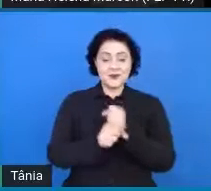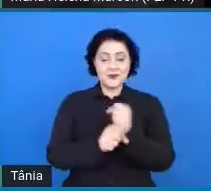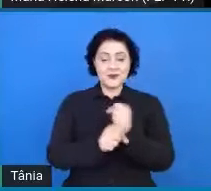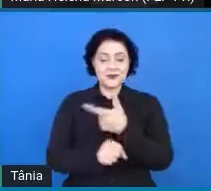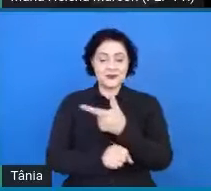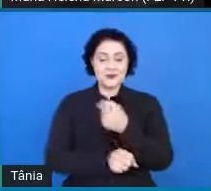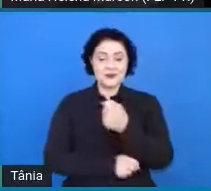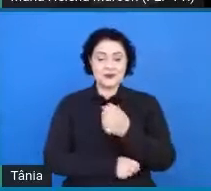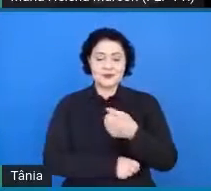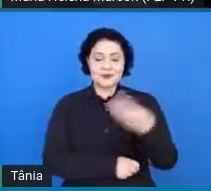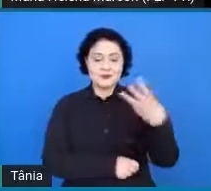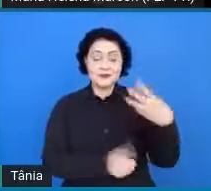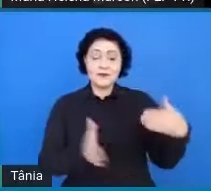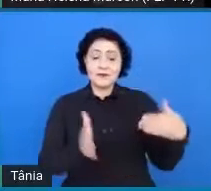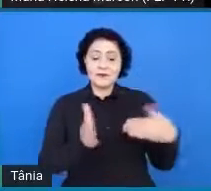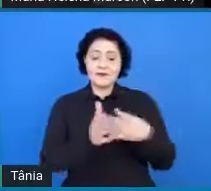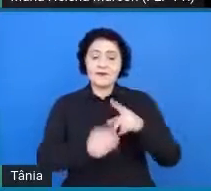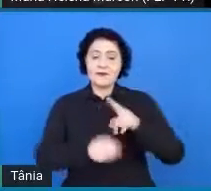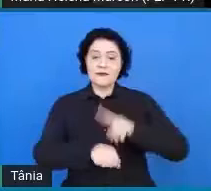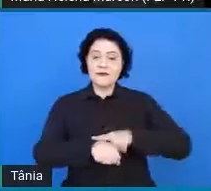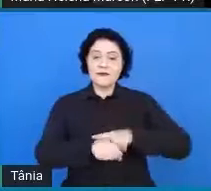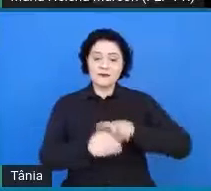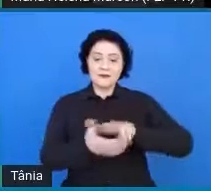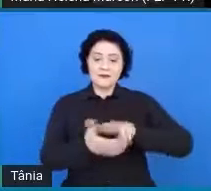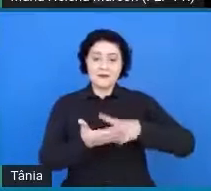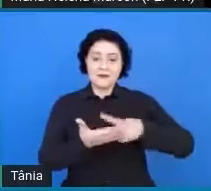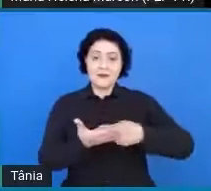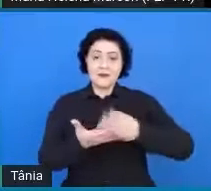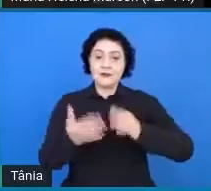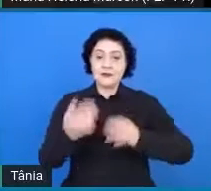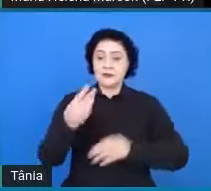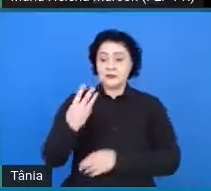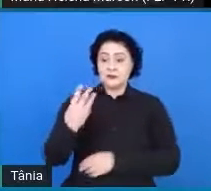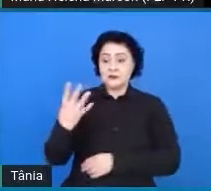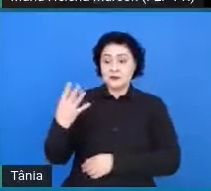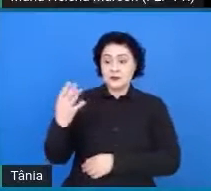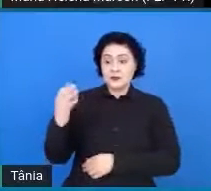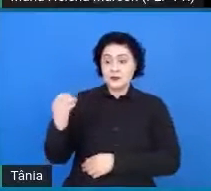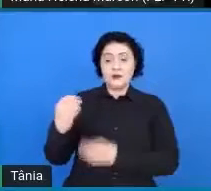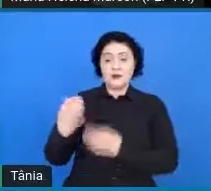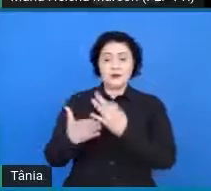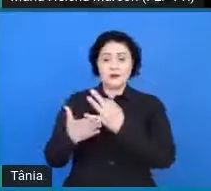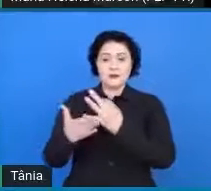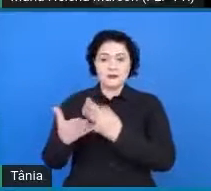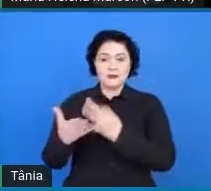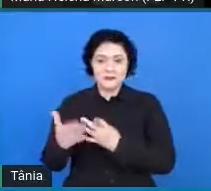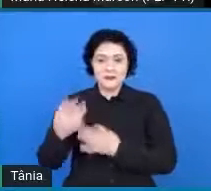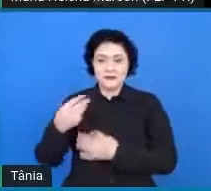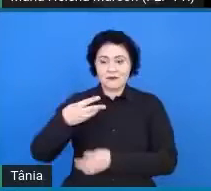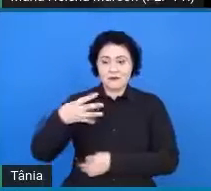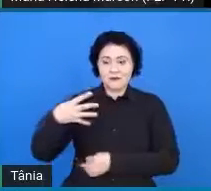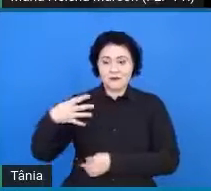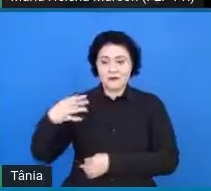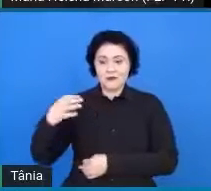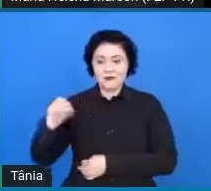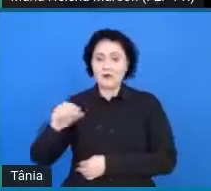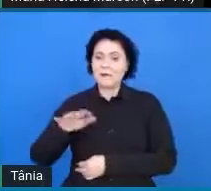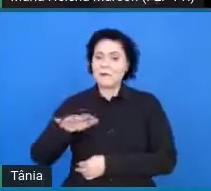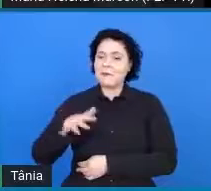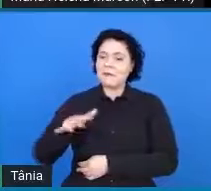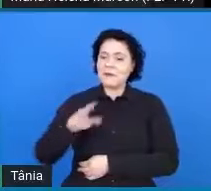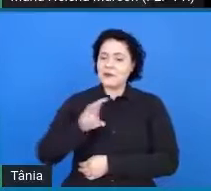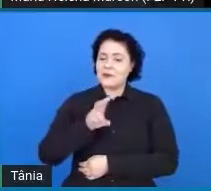e até este momento já traduzimos com ele se aquele 340 tetas Então temos aí aproximadamente